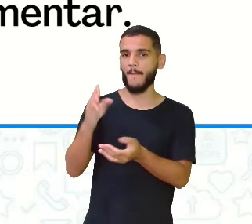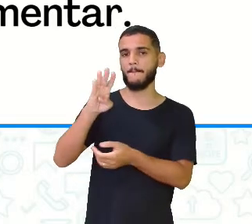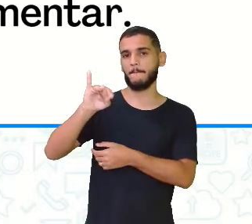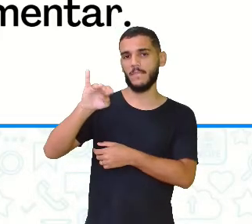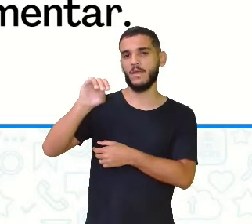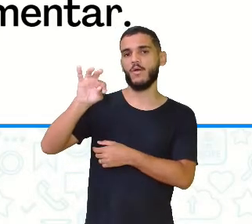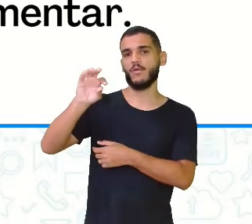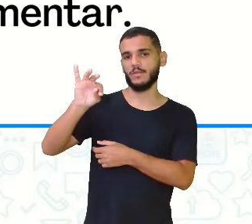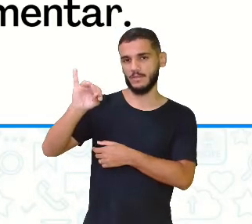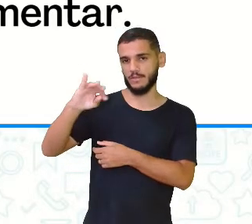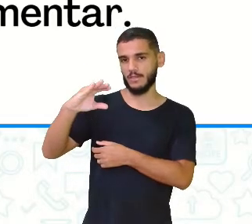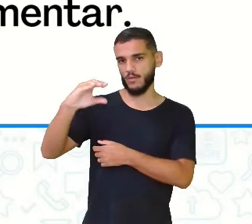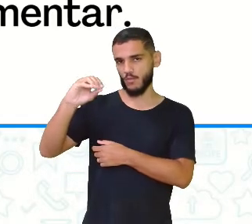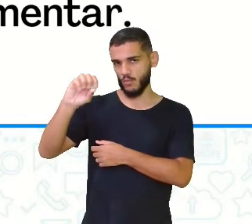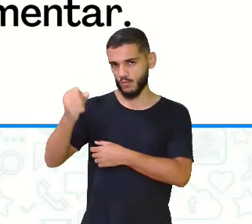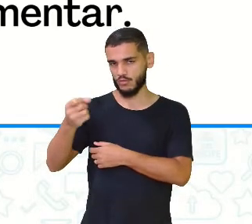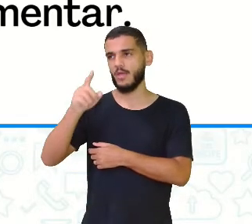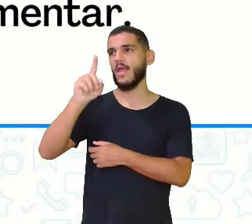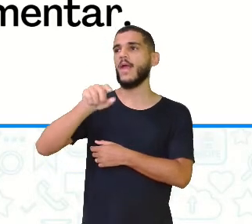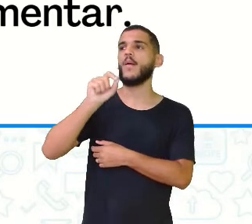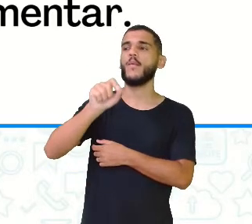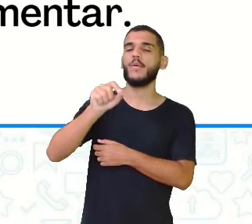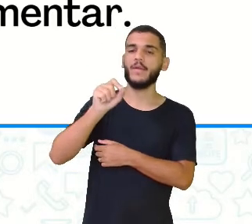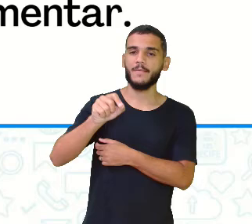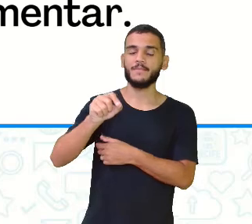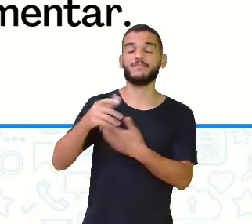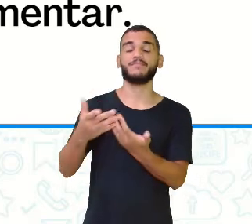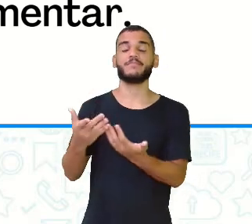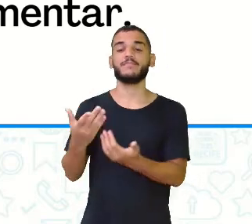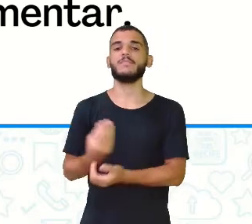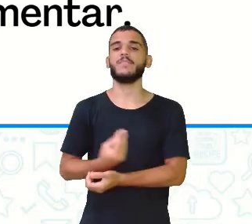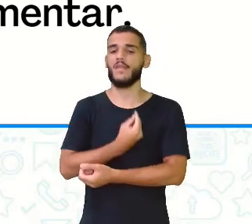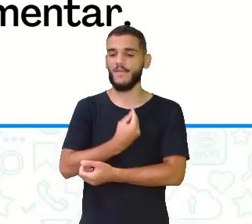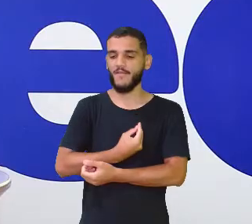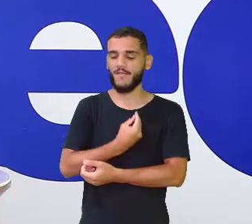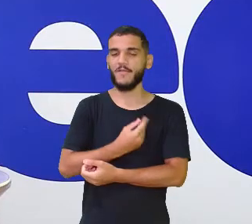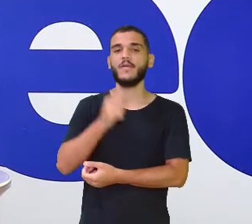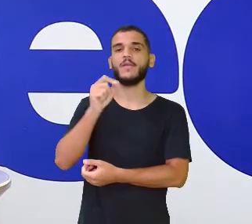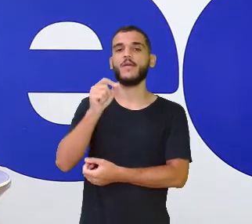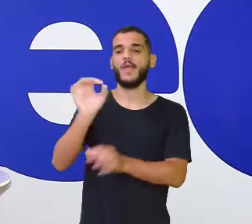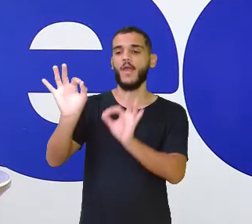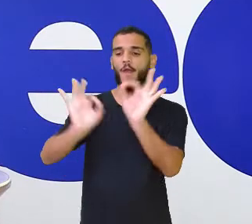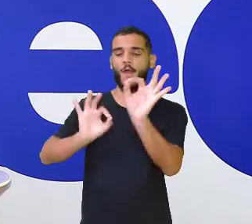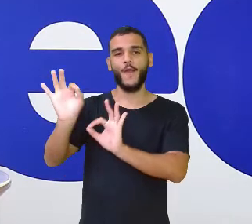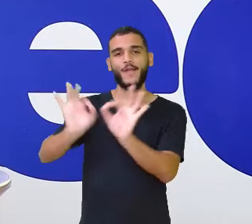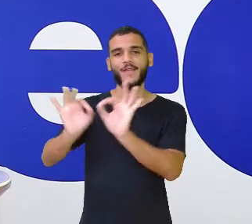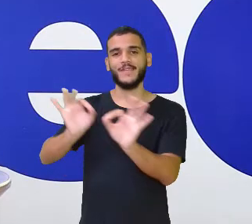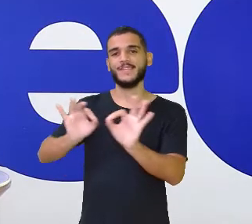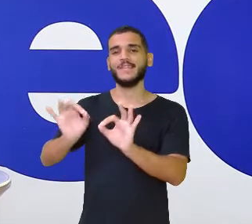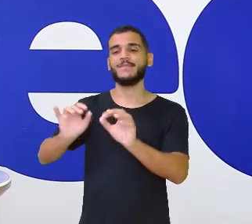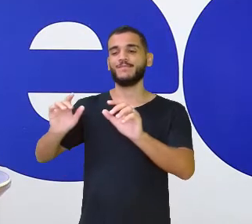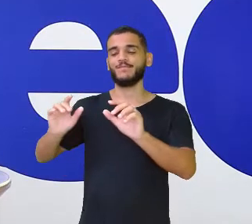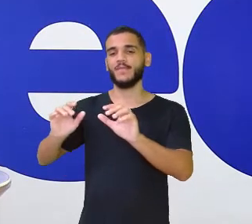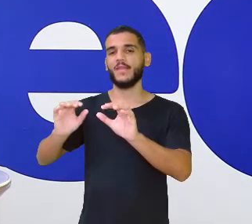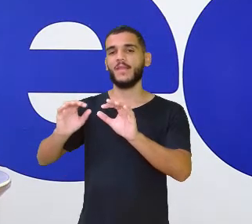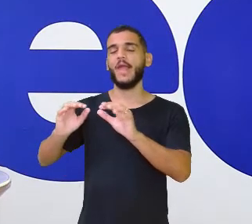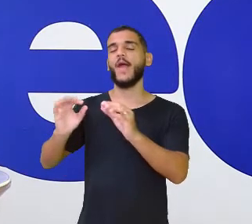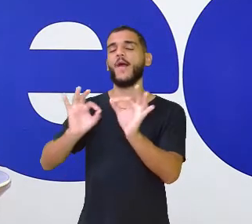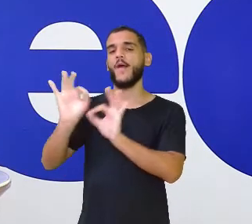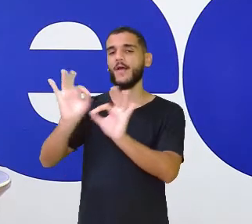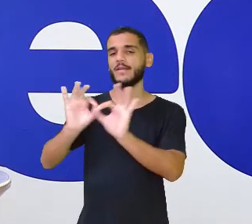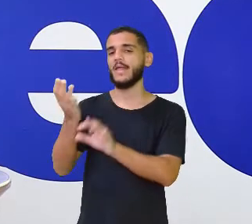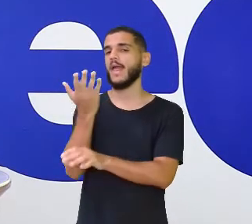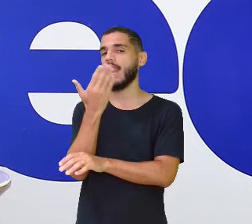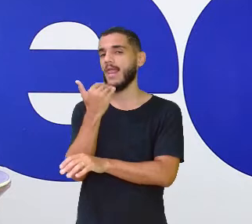são seres vivos que fazem parte da cadeia alimentar, professora Márcia. Que legal, né? Aí perguntou aqui, viu? A Ana perguntou se